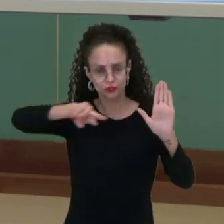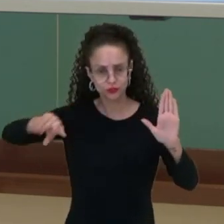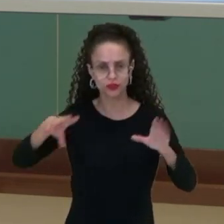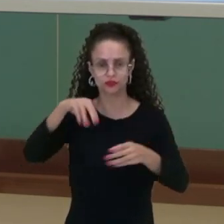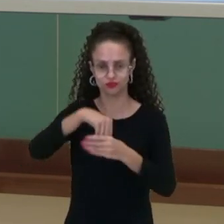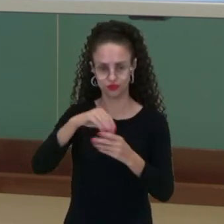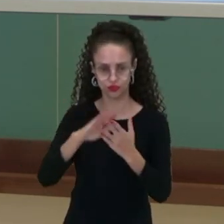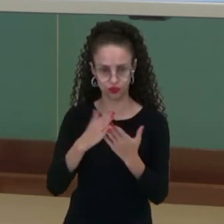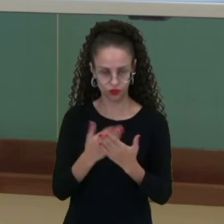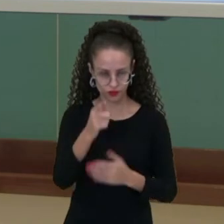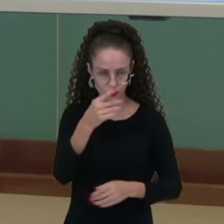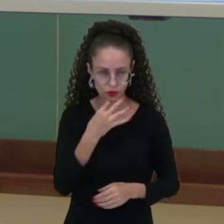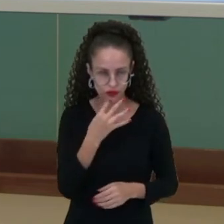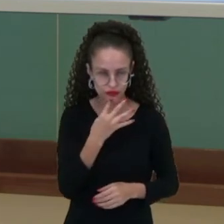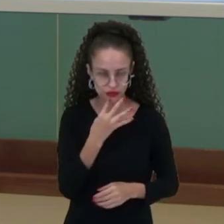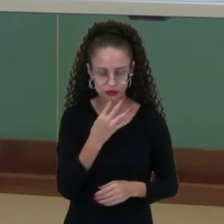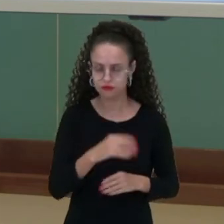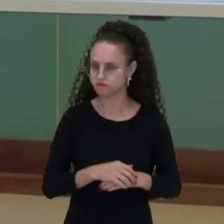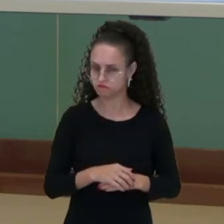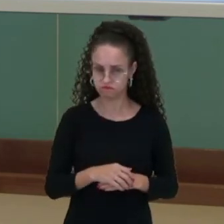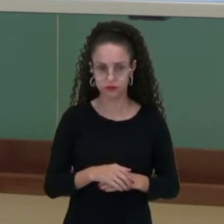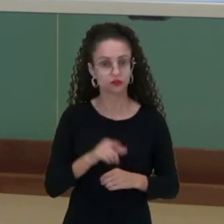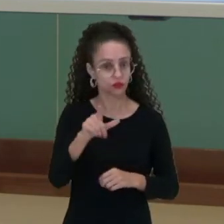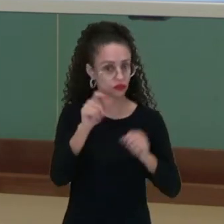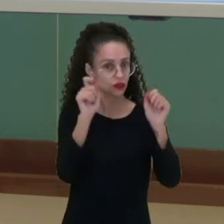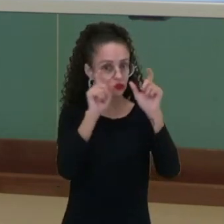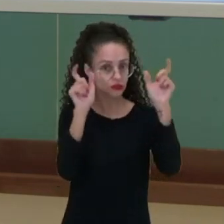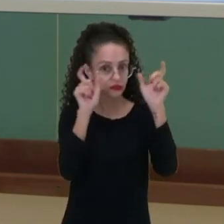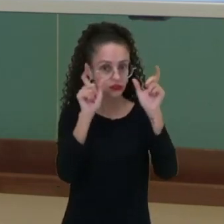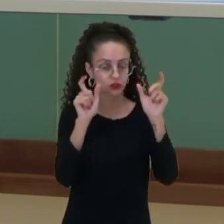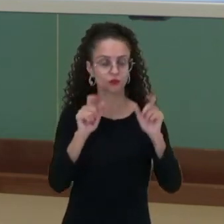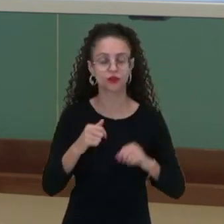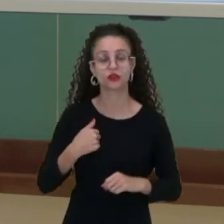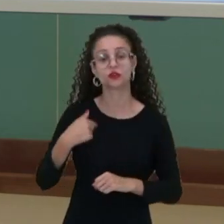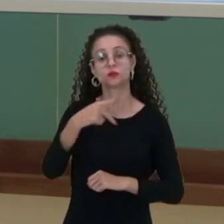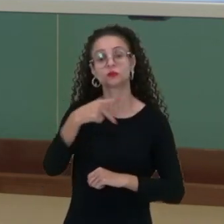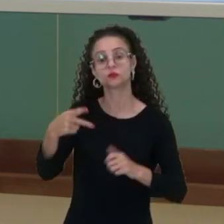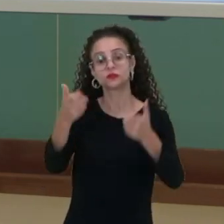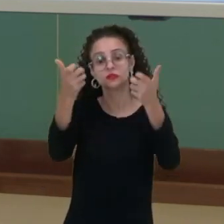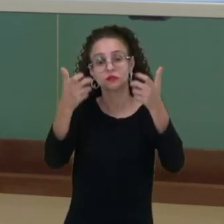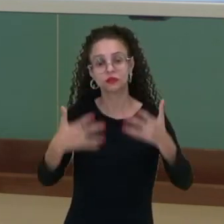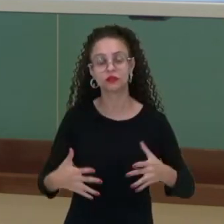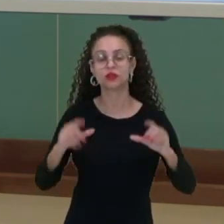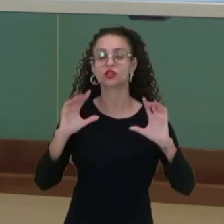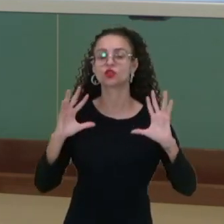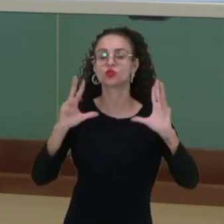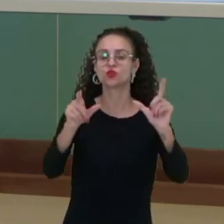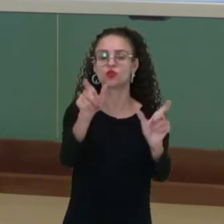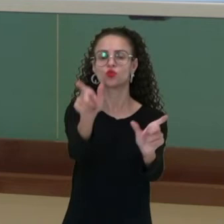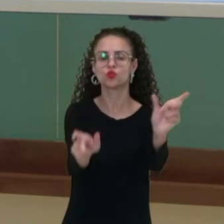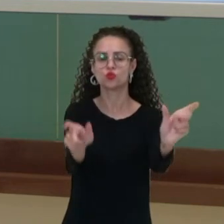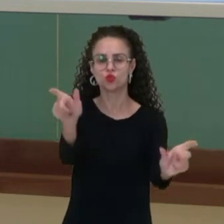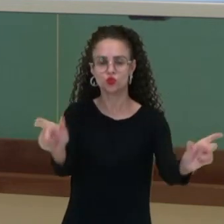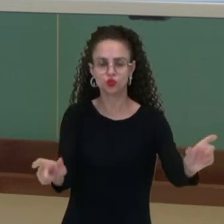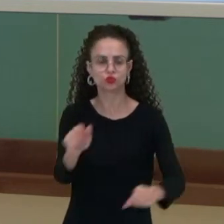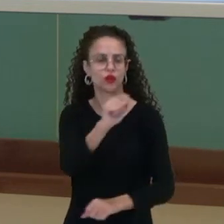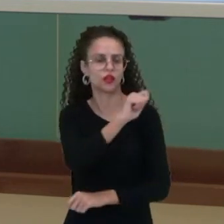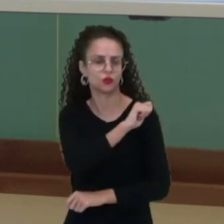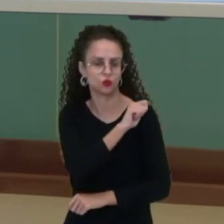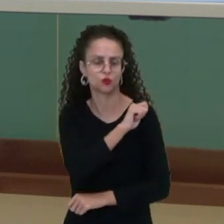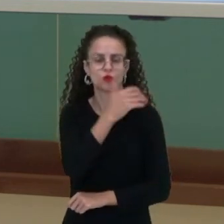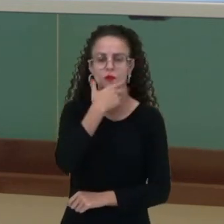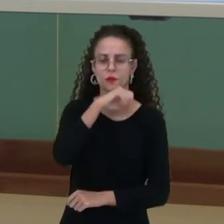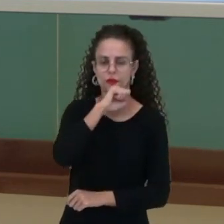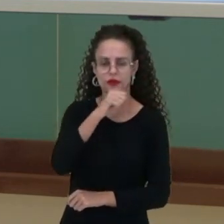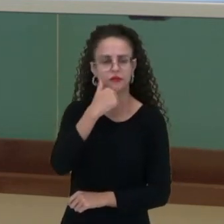ele? Se não ouviu, fique atento. Como o professor Roberto explicou, todos os estudantes, seus pais,